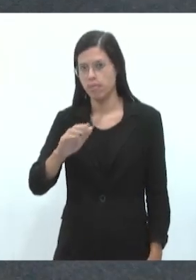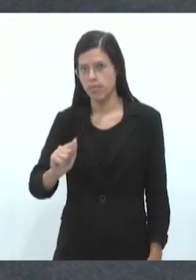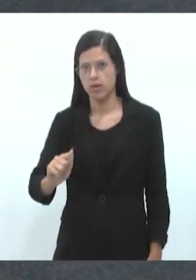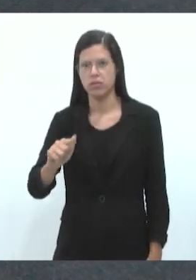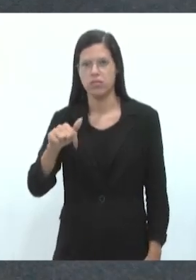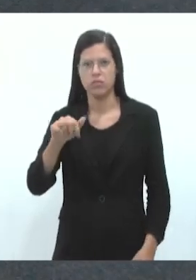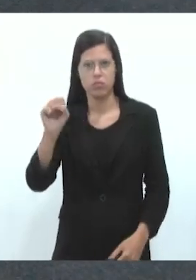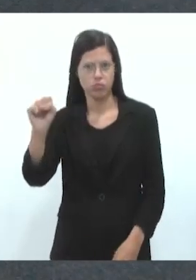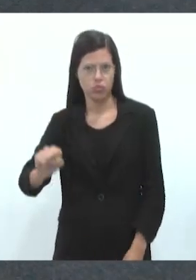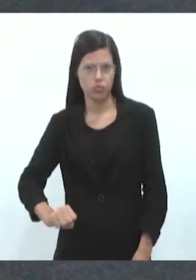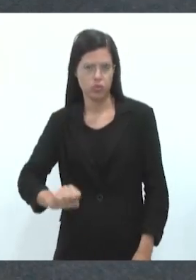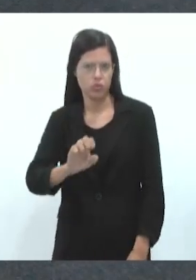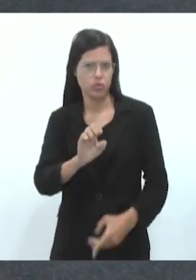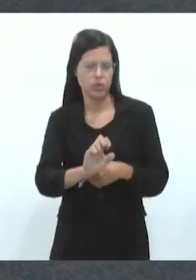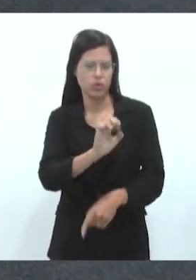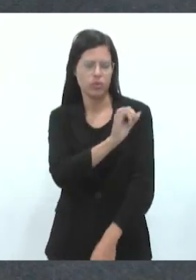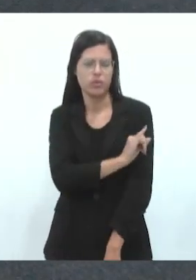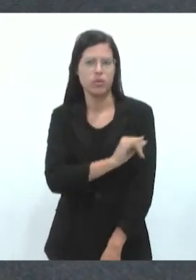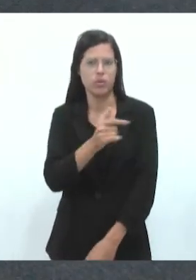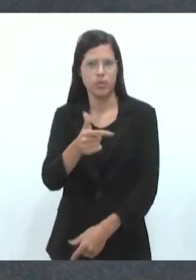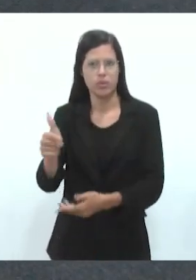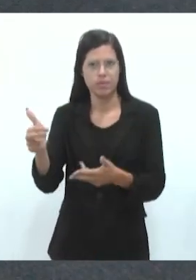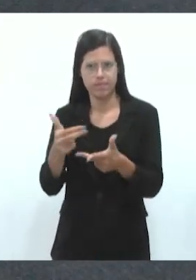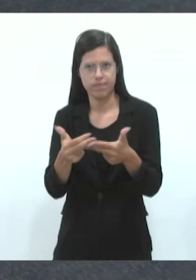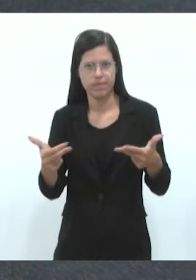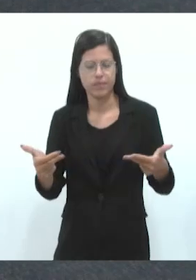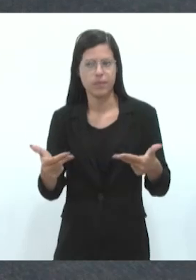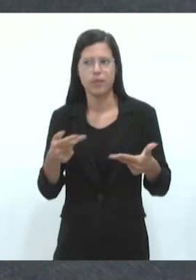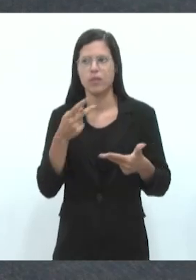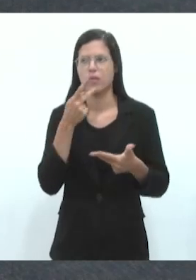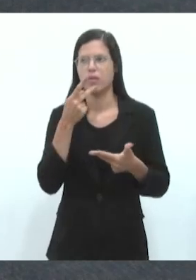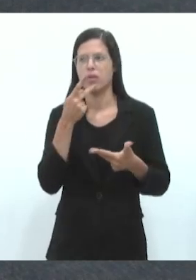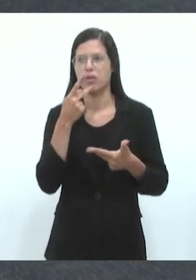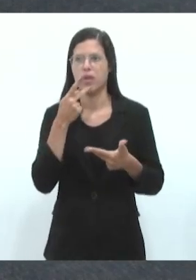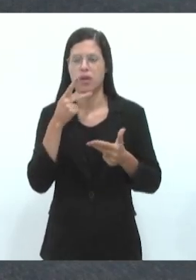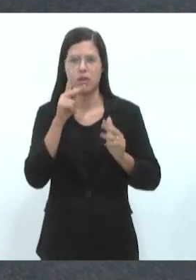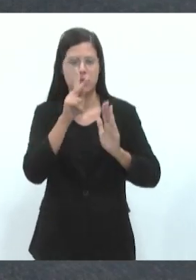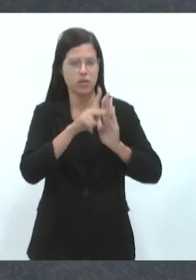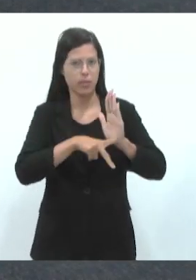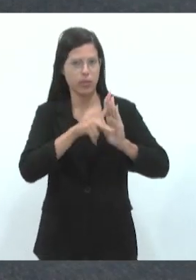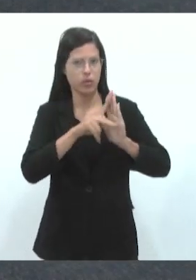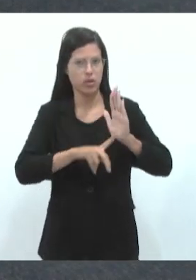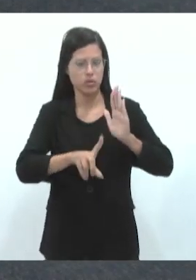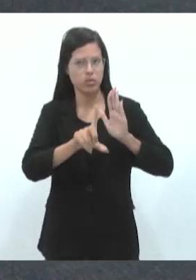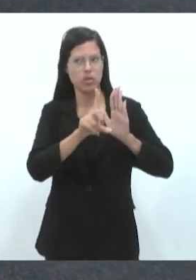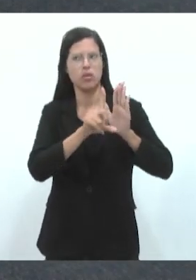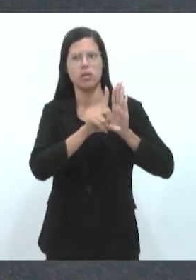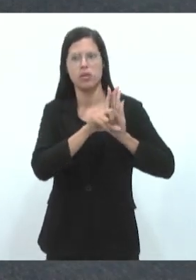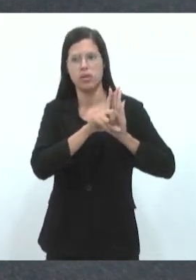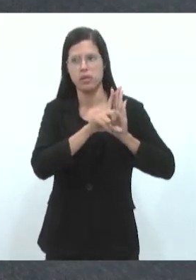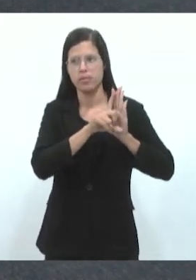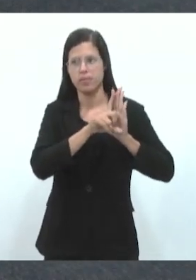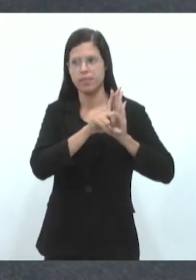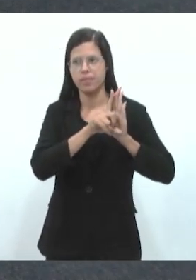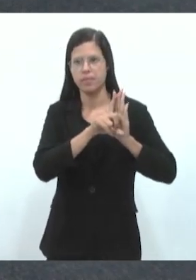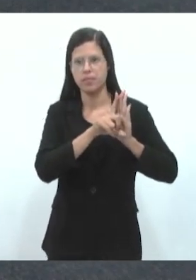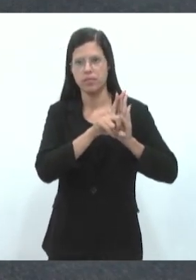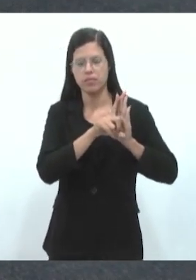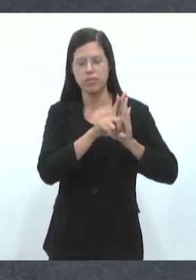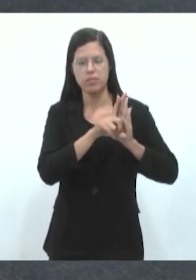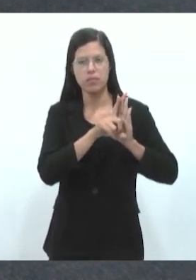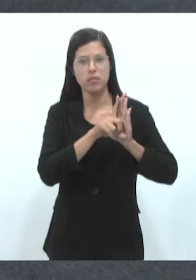dá outras providências, dizer, presidenta, que esse projeto de lei ele constitui um